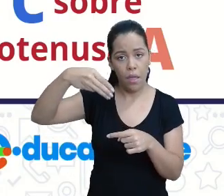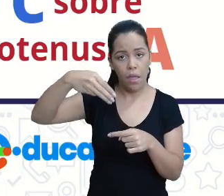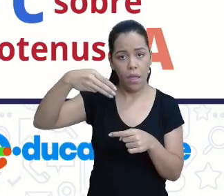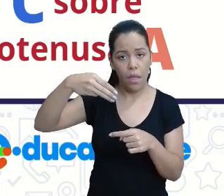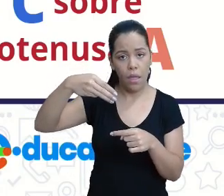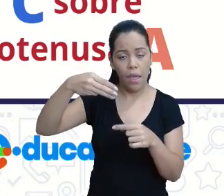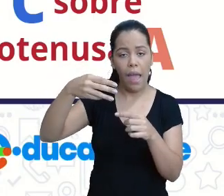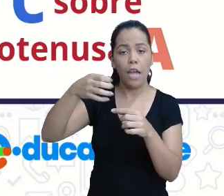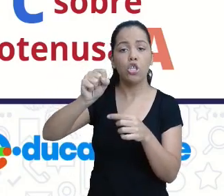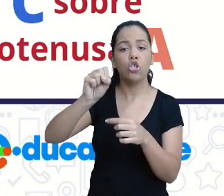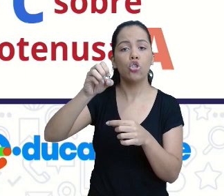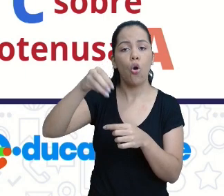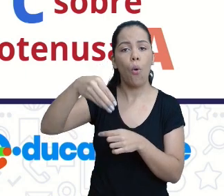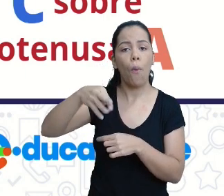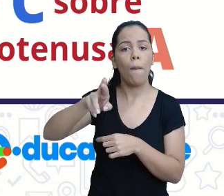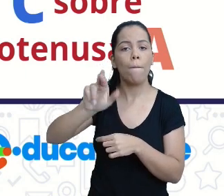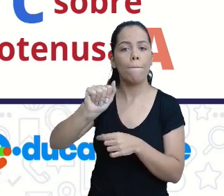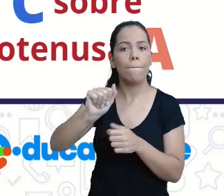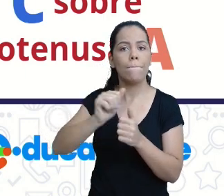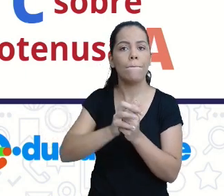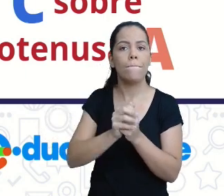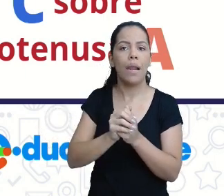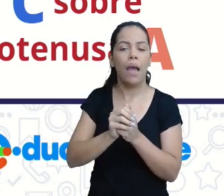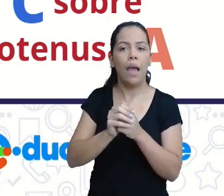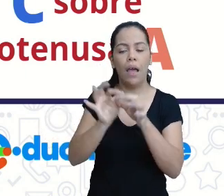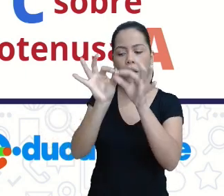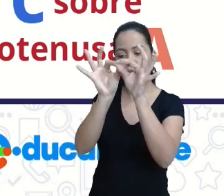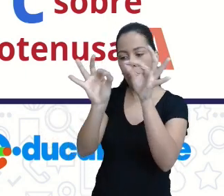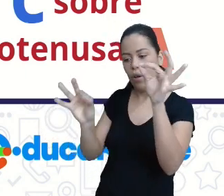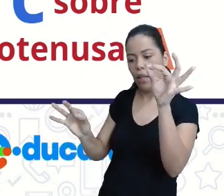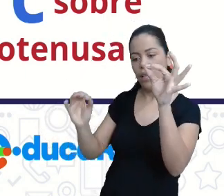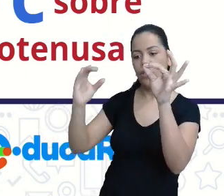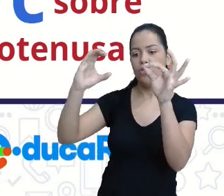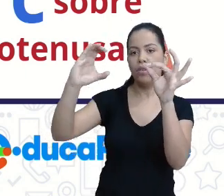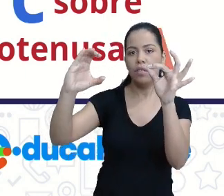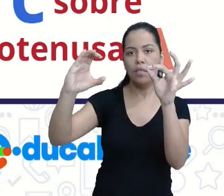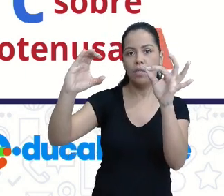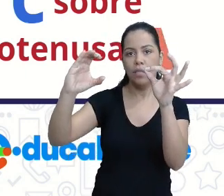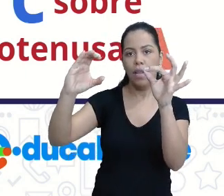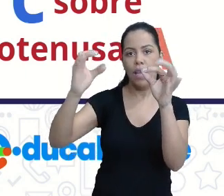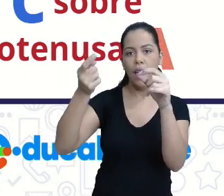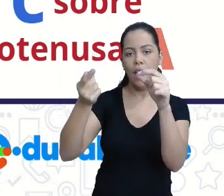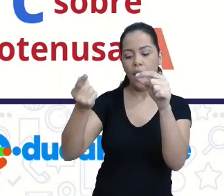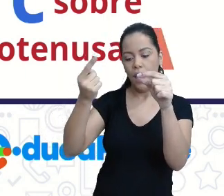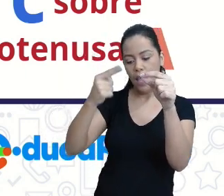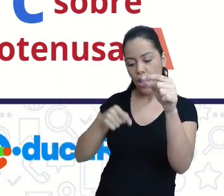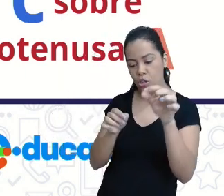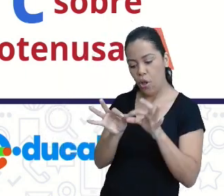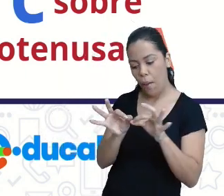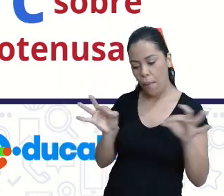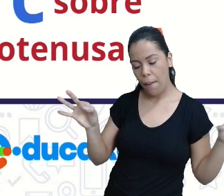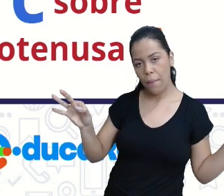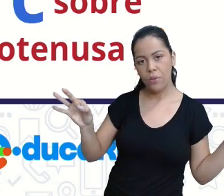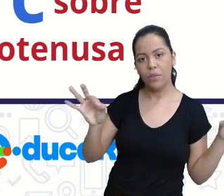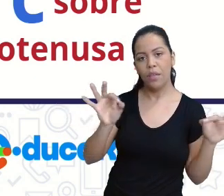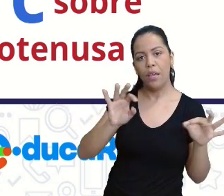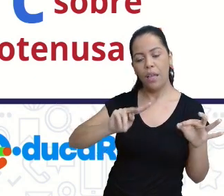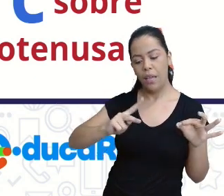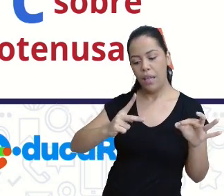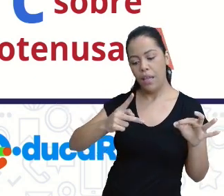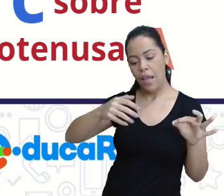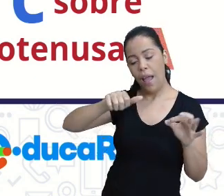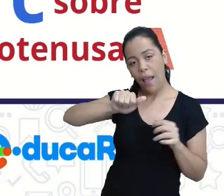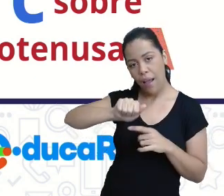a sombra do cateto C sobre a hipotenusa A. Seria o seguinte, a sombra daquele lado ali, o